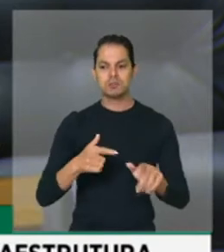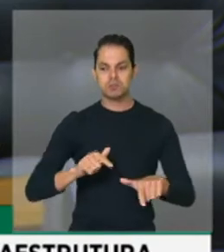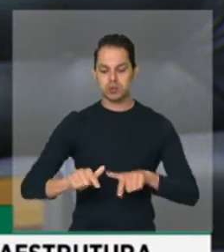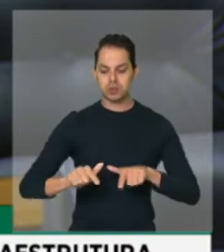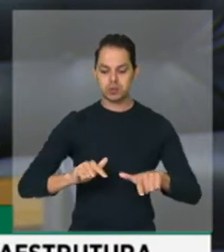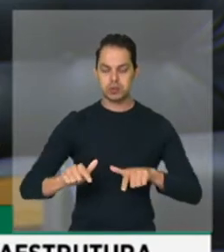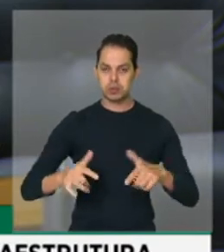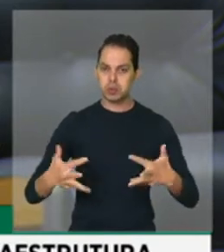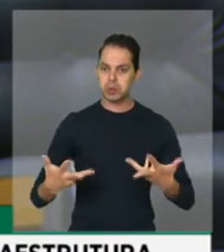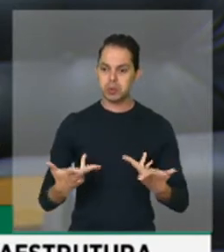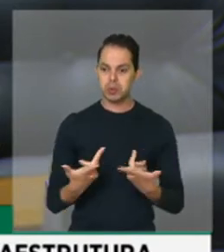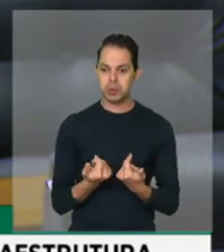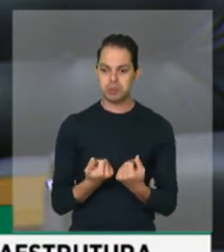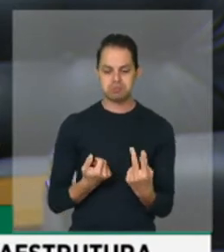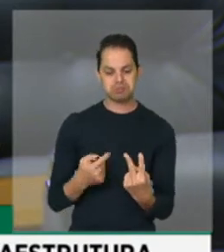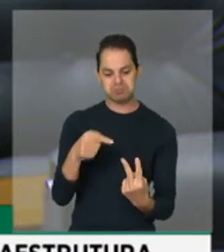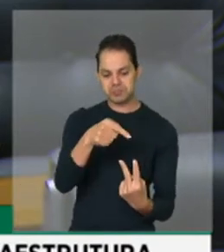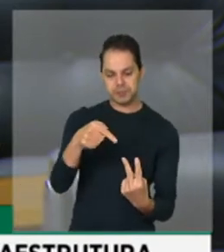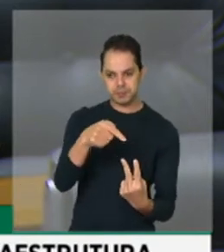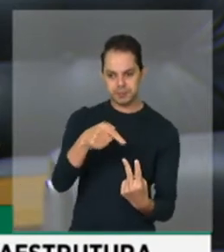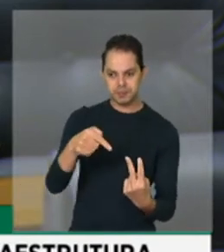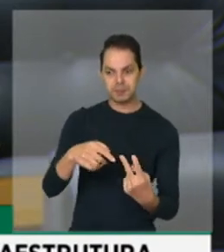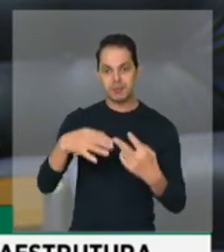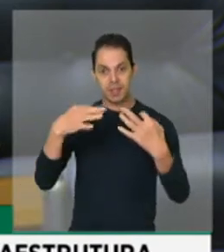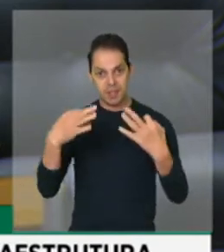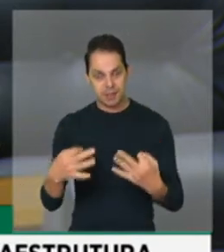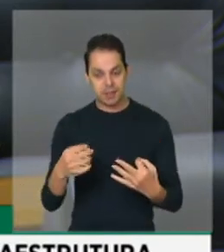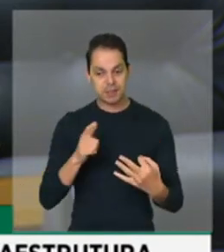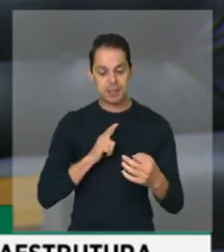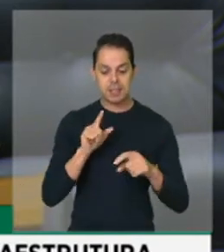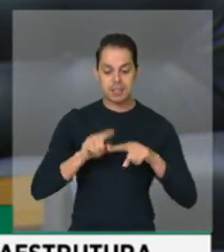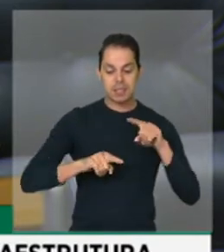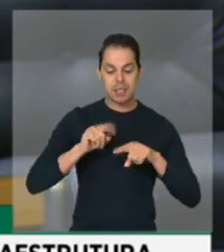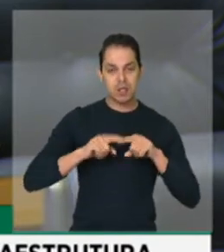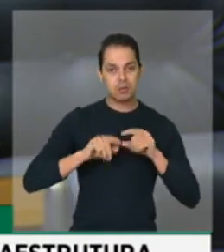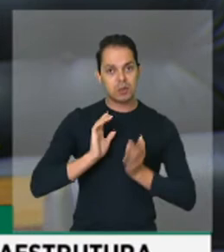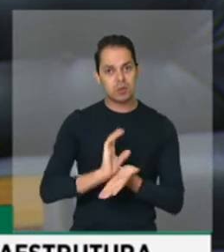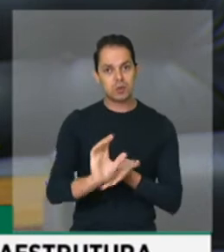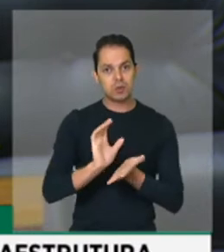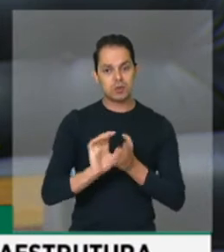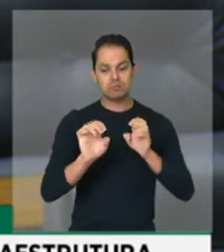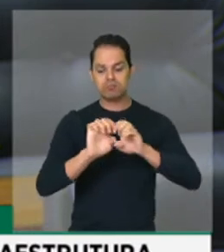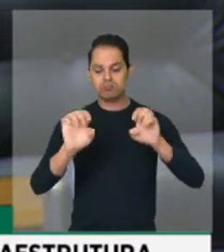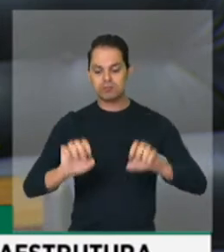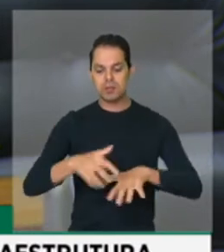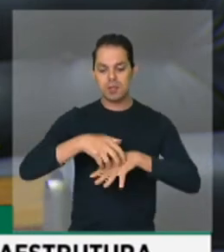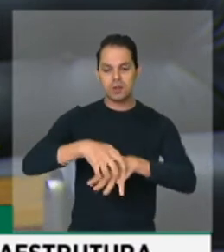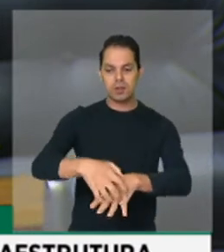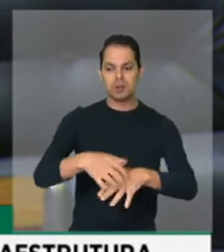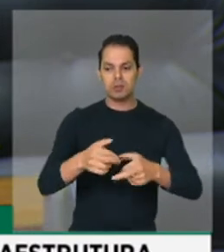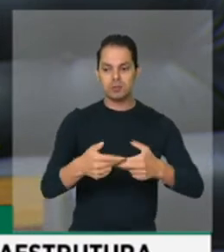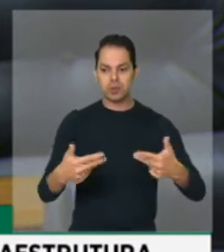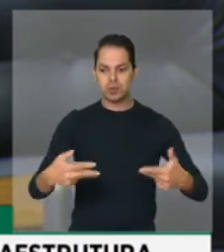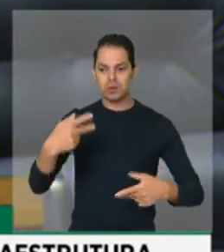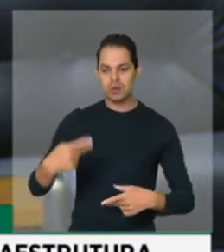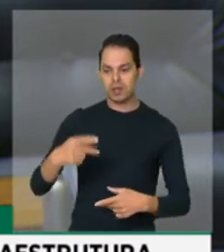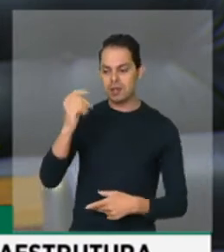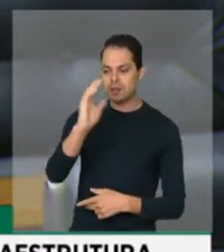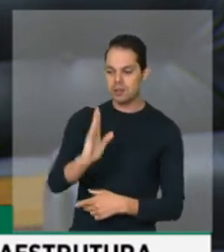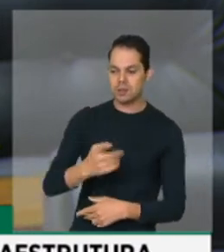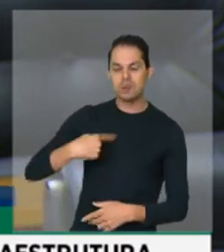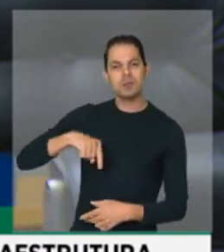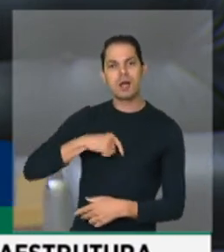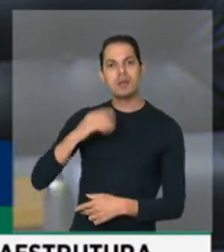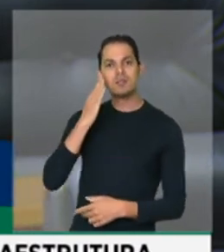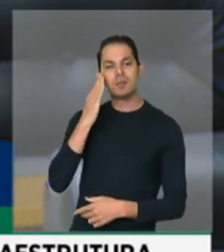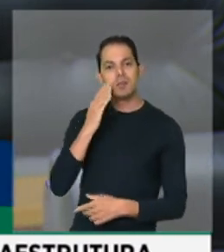Com certeza, nós vamos ter aqui um instrumento para a gente investir em infraestrutura no país, e a gente sabe que a nossa